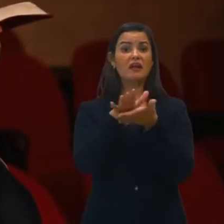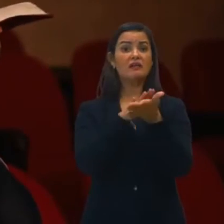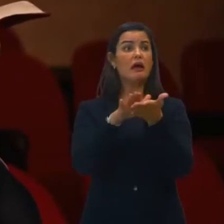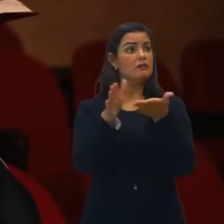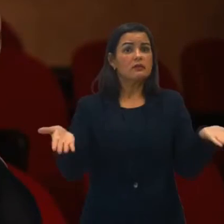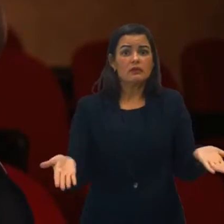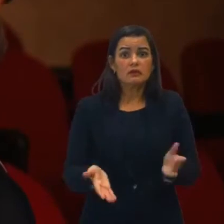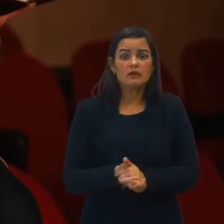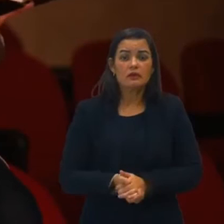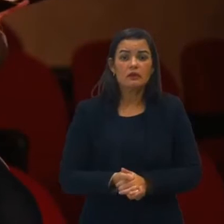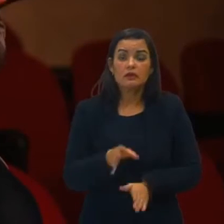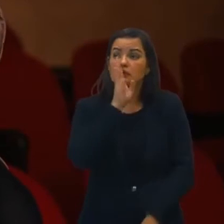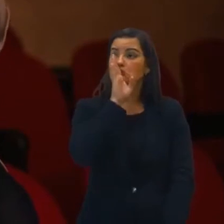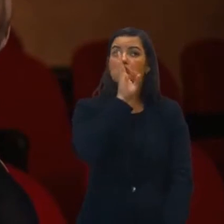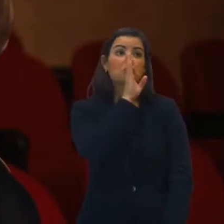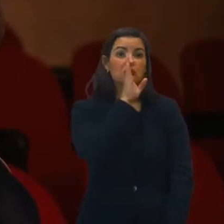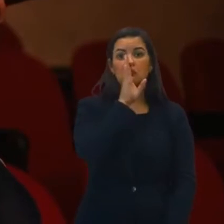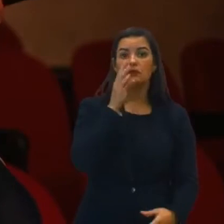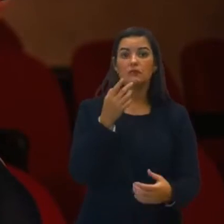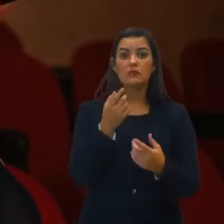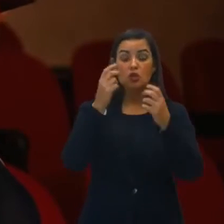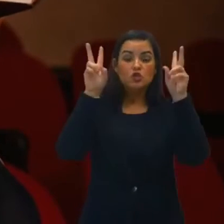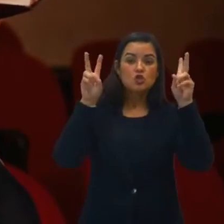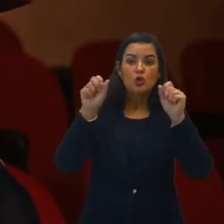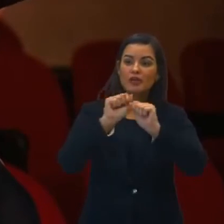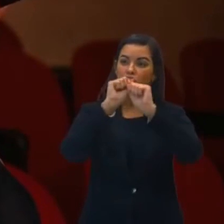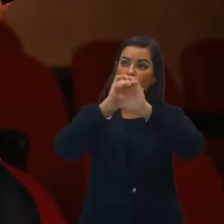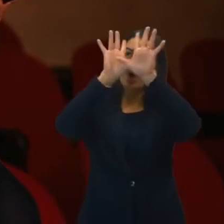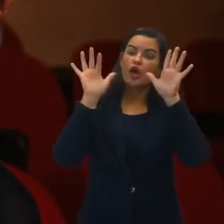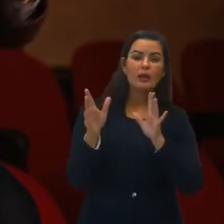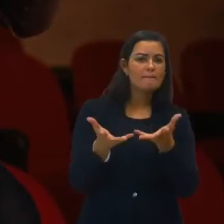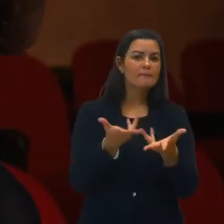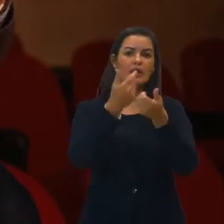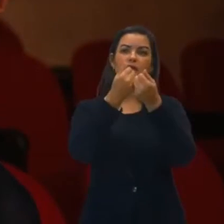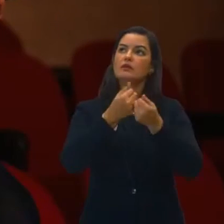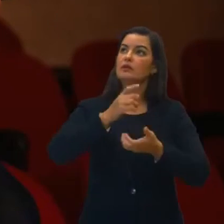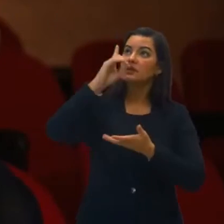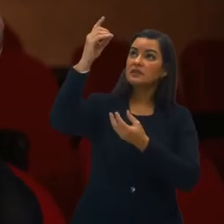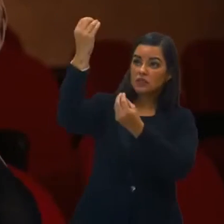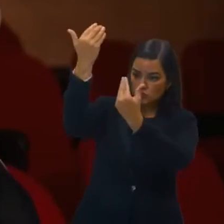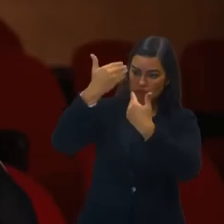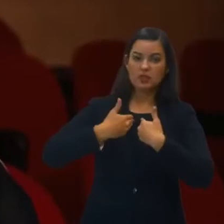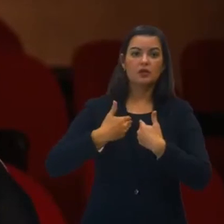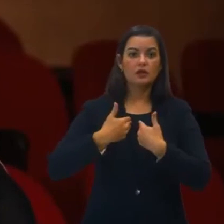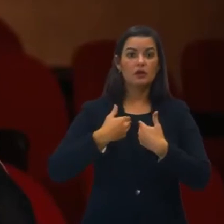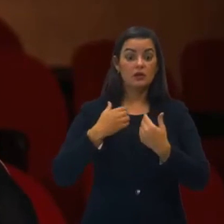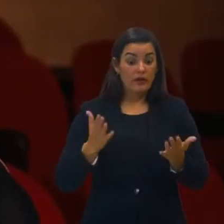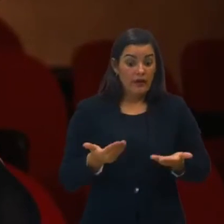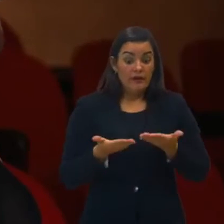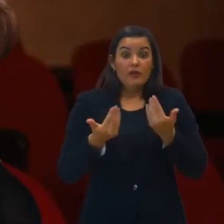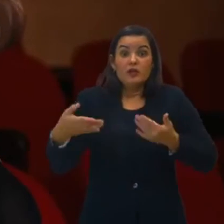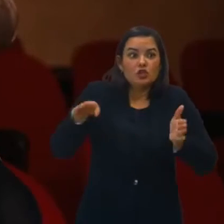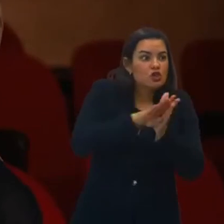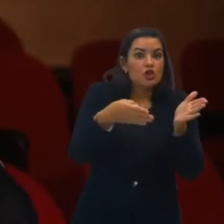de Cristo. Nós nunca falamos desta glória bendita que nos alcançou. Quando o avivamento chega, você tem pressa para falar